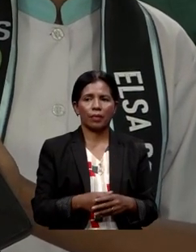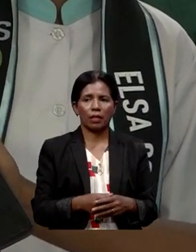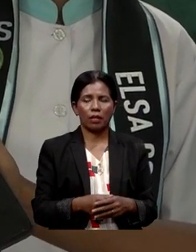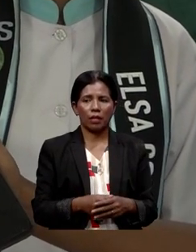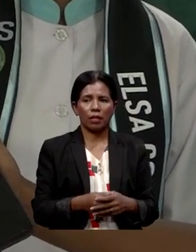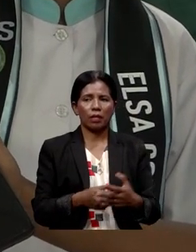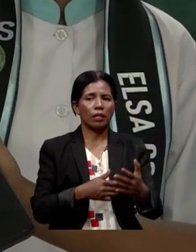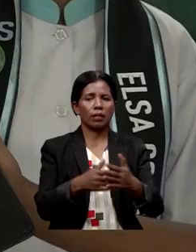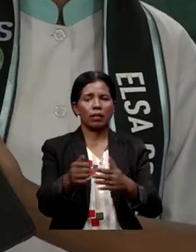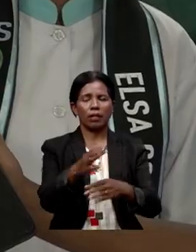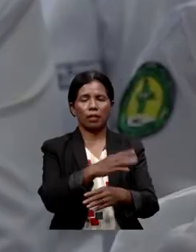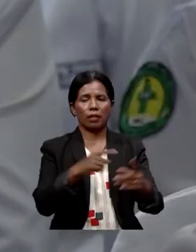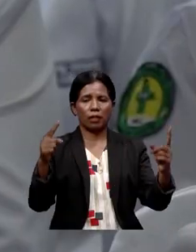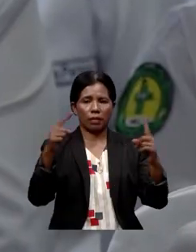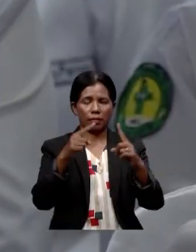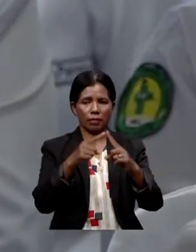ba